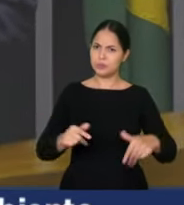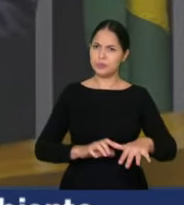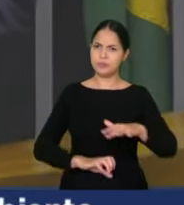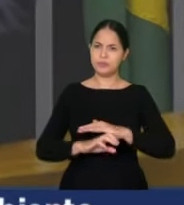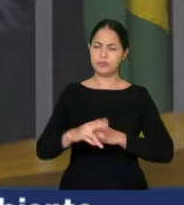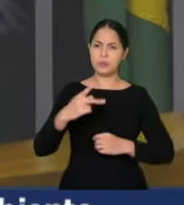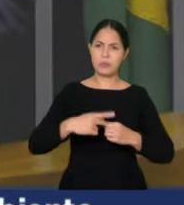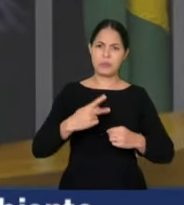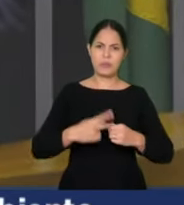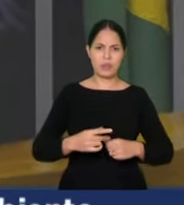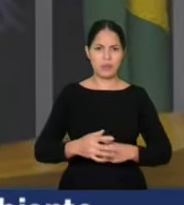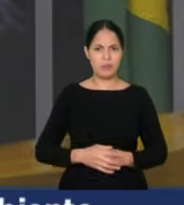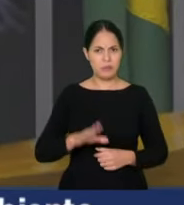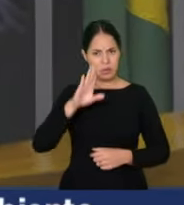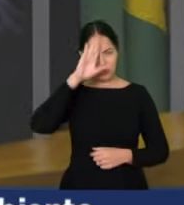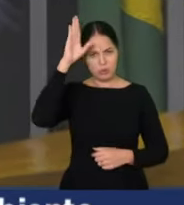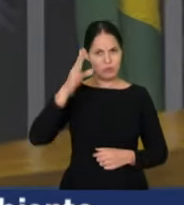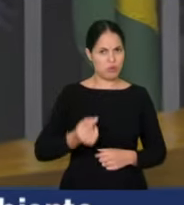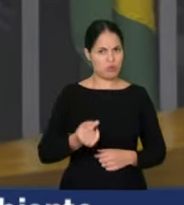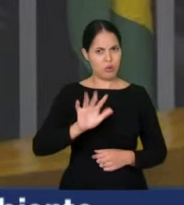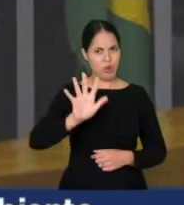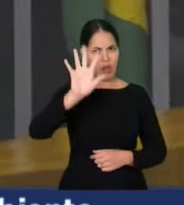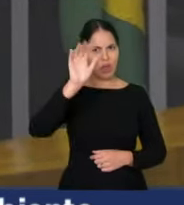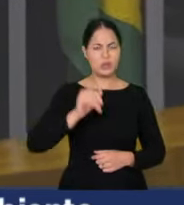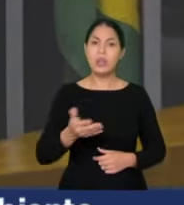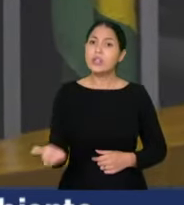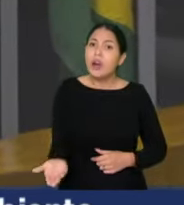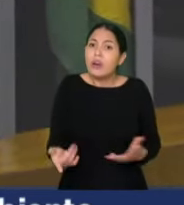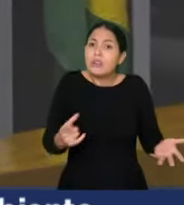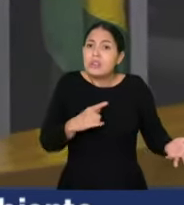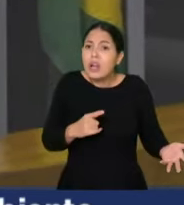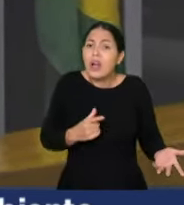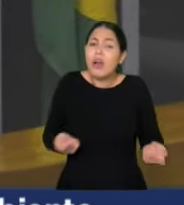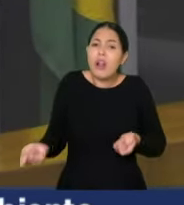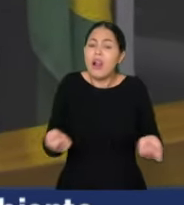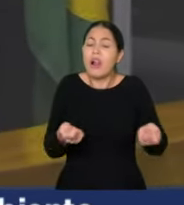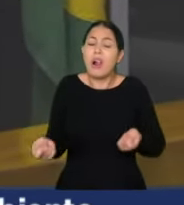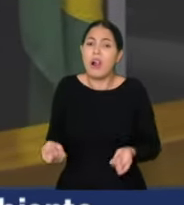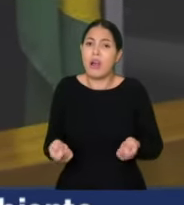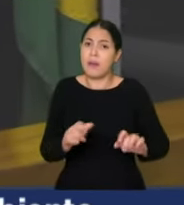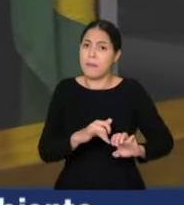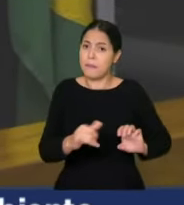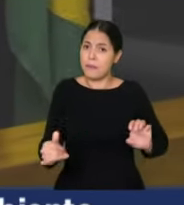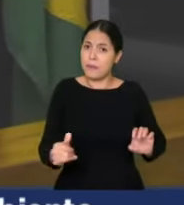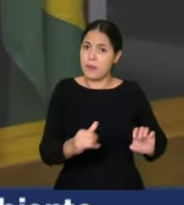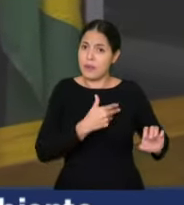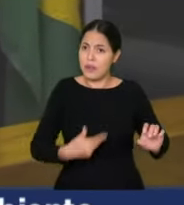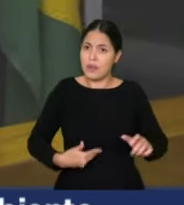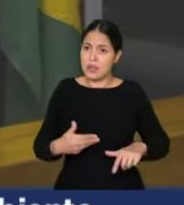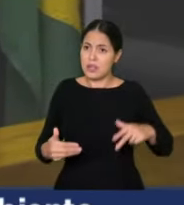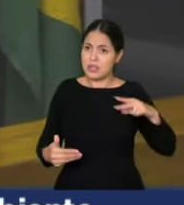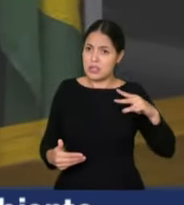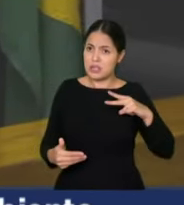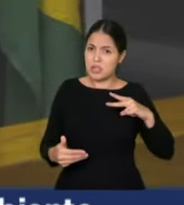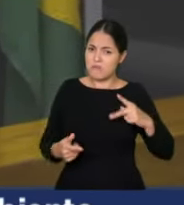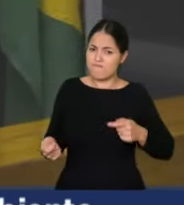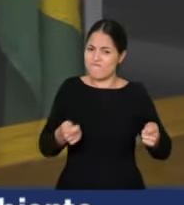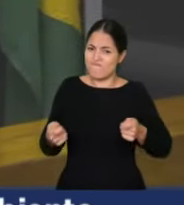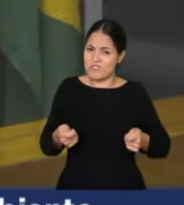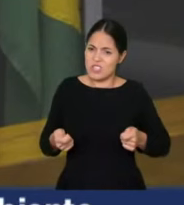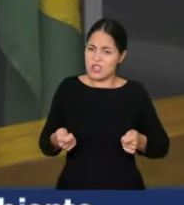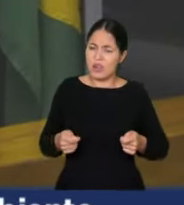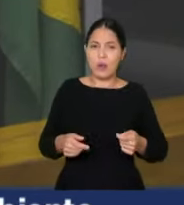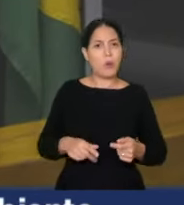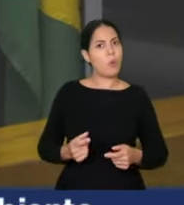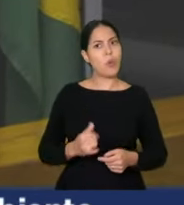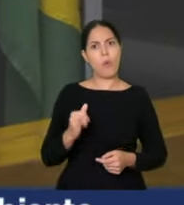Bolsonaro, e vamos resistir à privatização da Eletrobras para que não aumente a conta de luz, para que o nosso povo não sofra